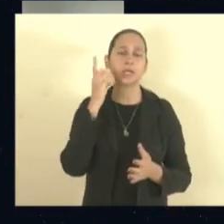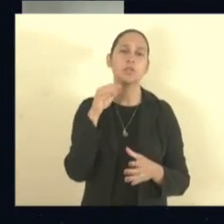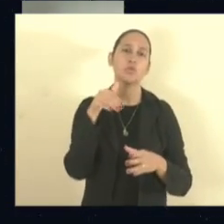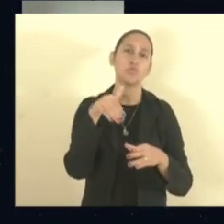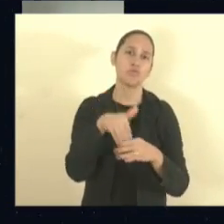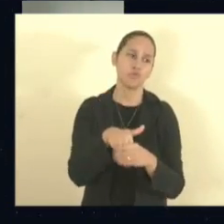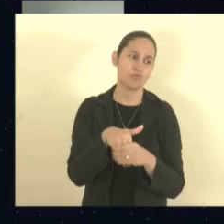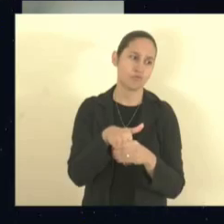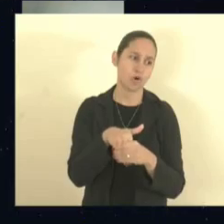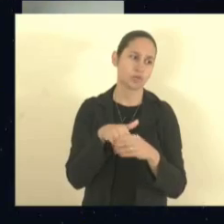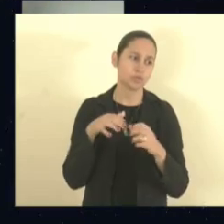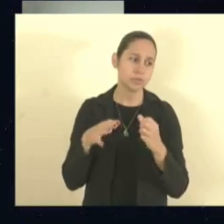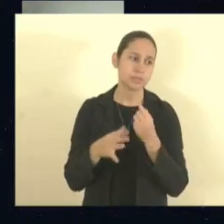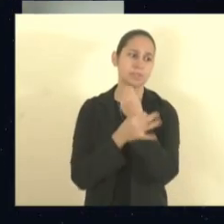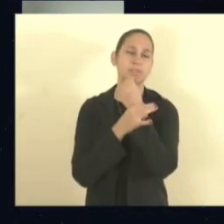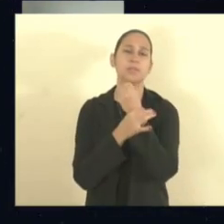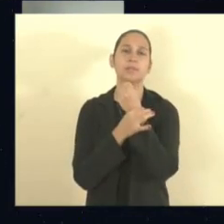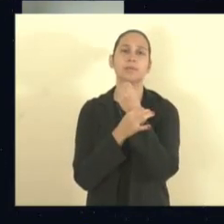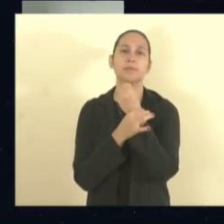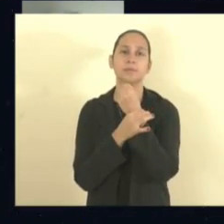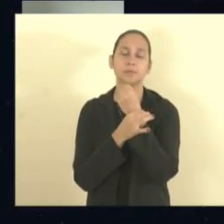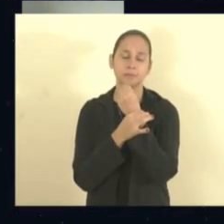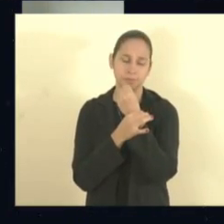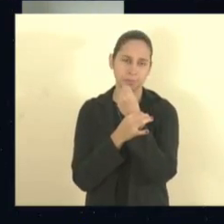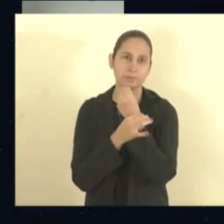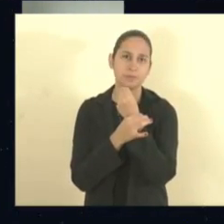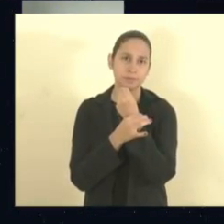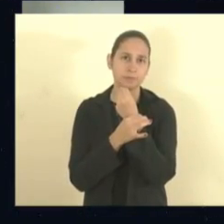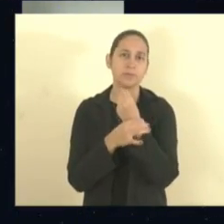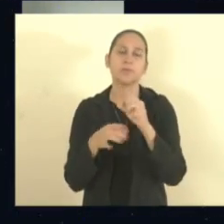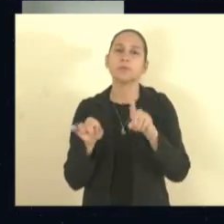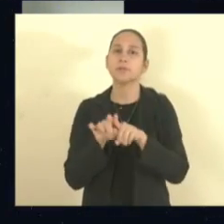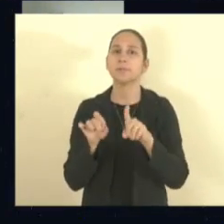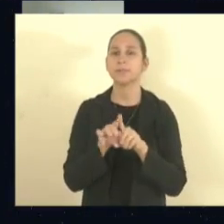forma segura, né? Eu sei que o nosso vice-líder,